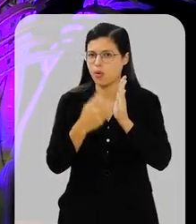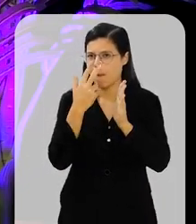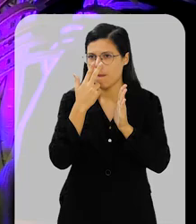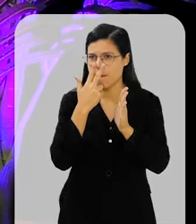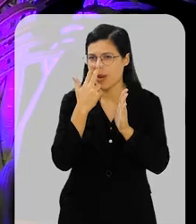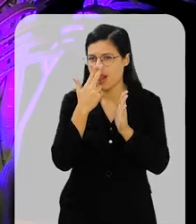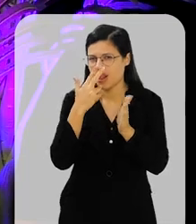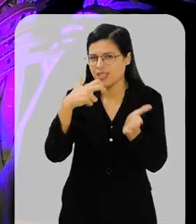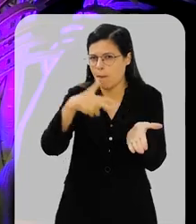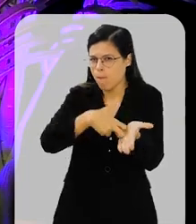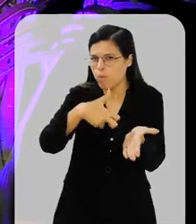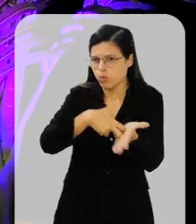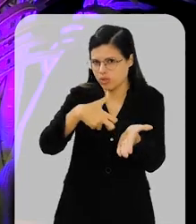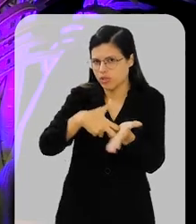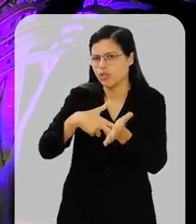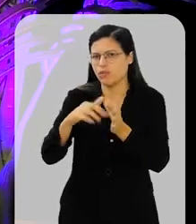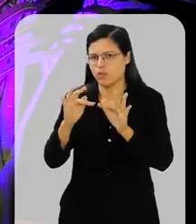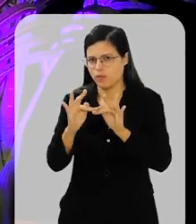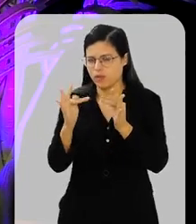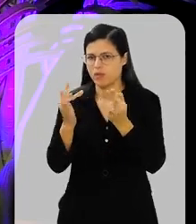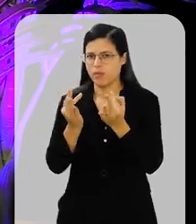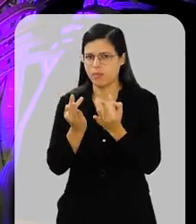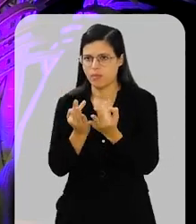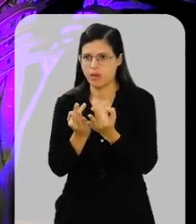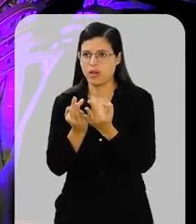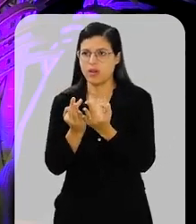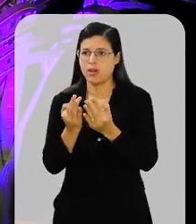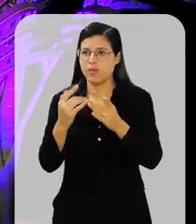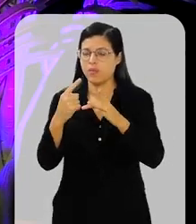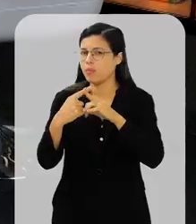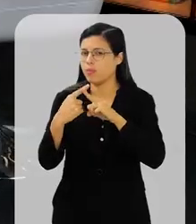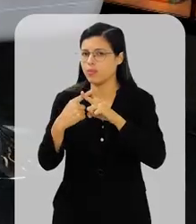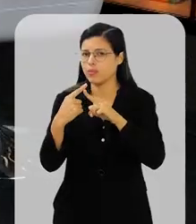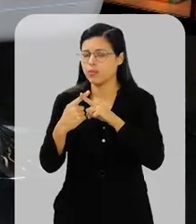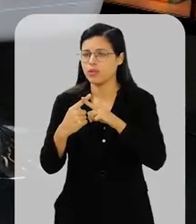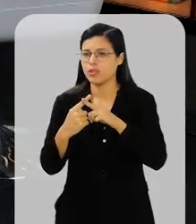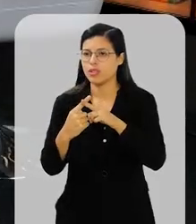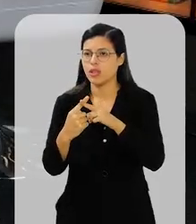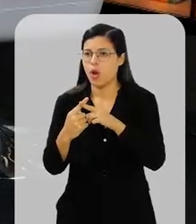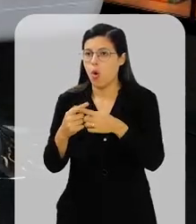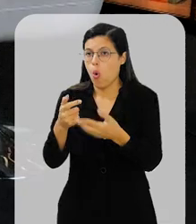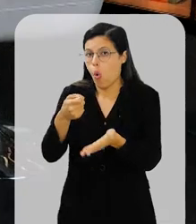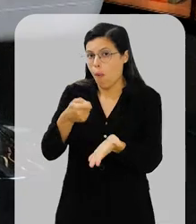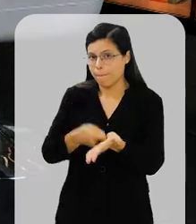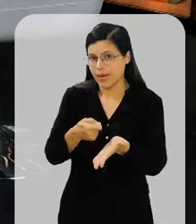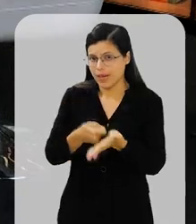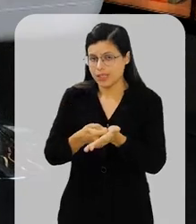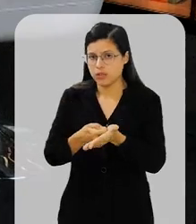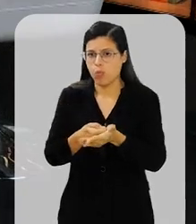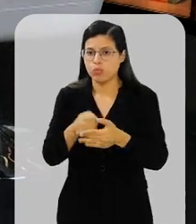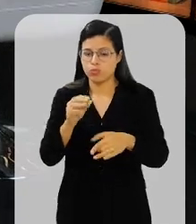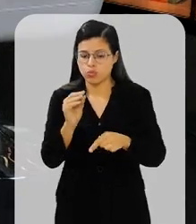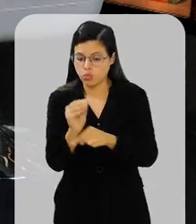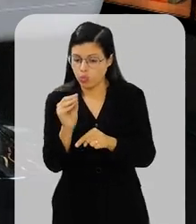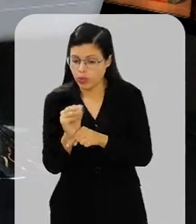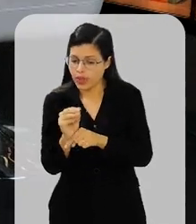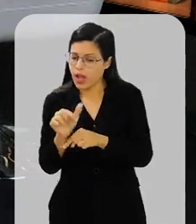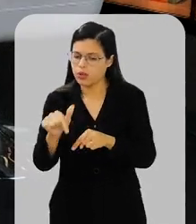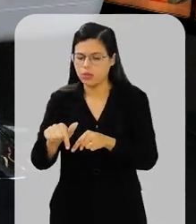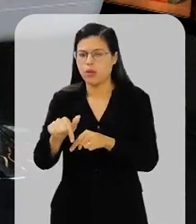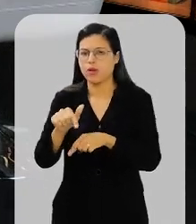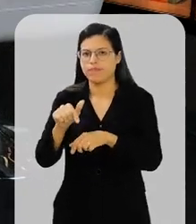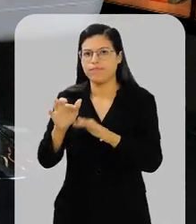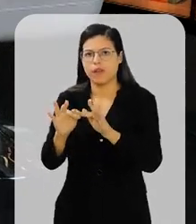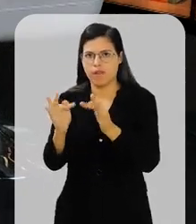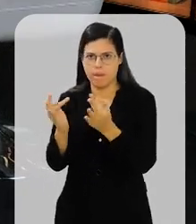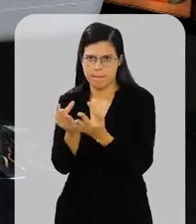pouco punitiva para a família, porque ela, em princípio, coloca a obrigação do cuidado na